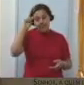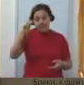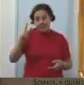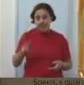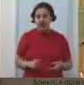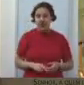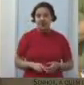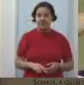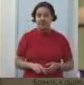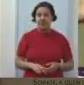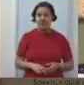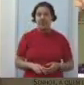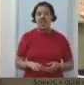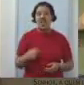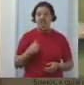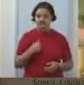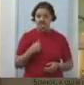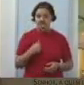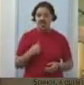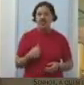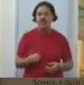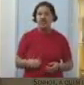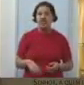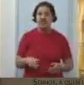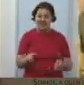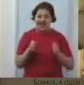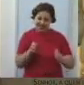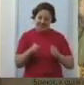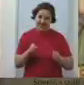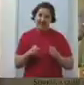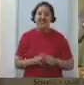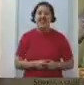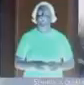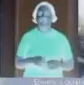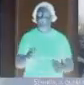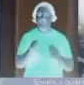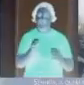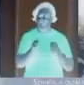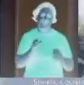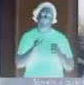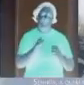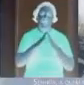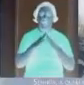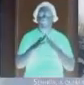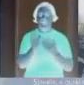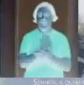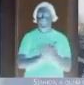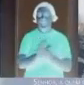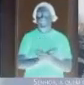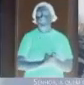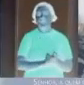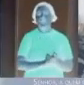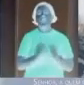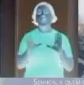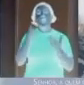vou arrancar a casa. E começou a juntar pedra e chacoalhar, mas a pedra nem mexia. O lobo estava desistindo